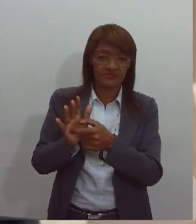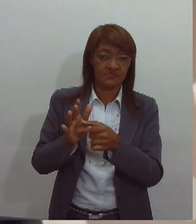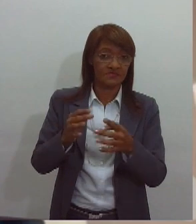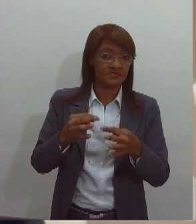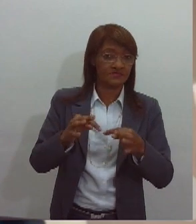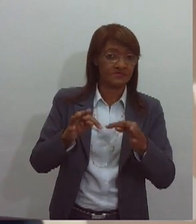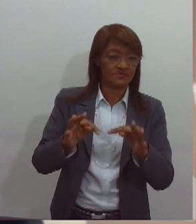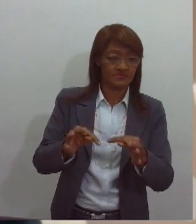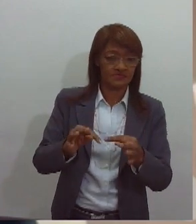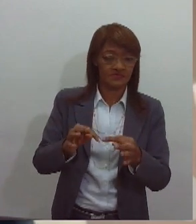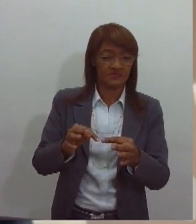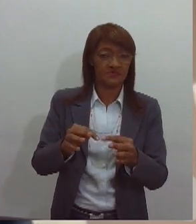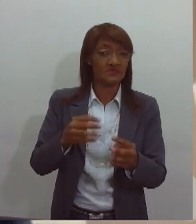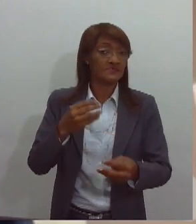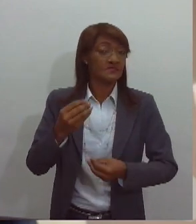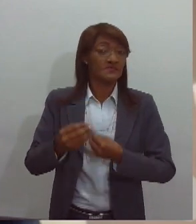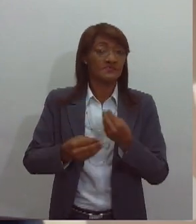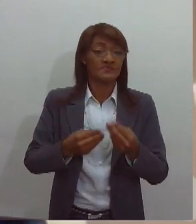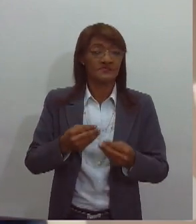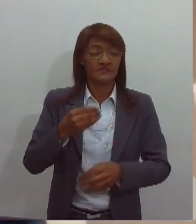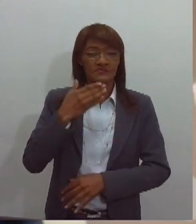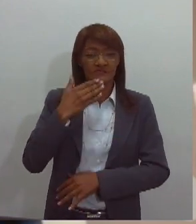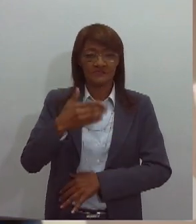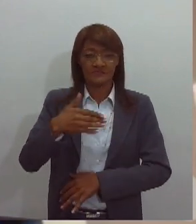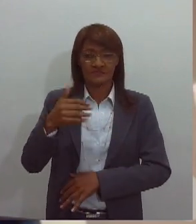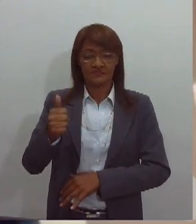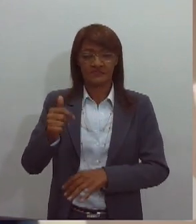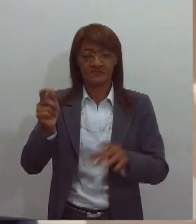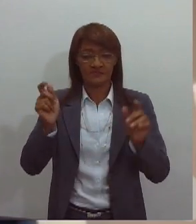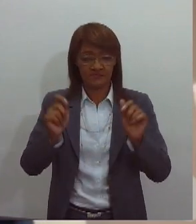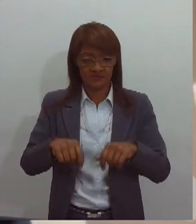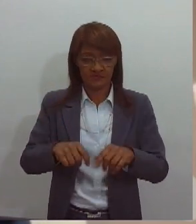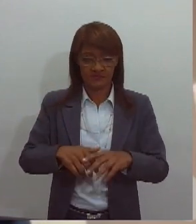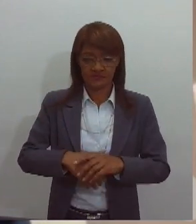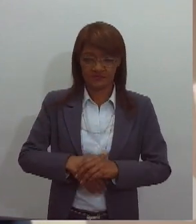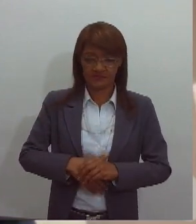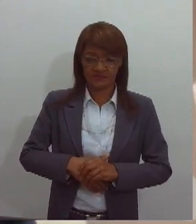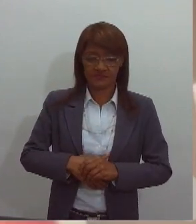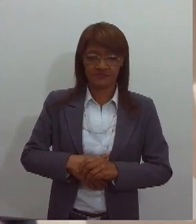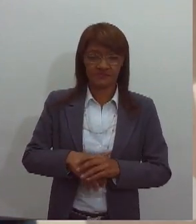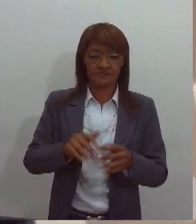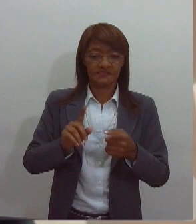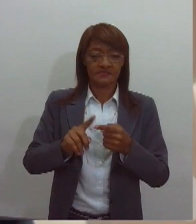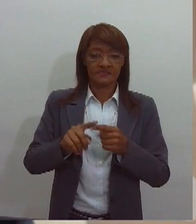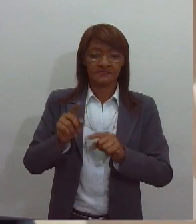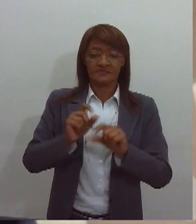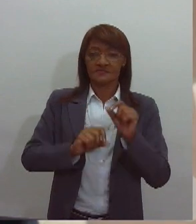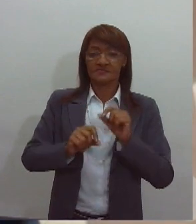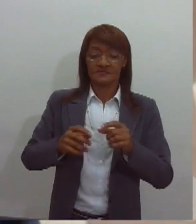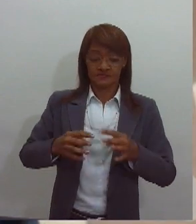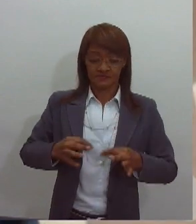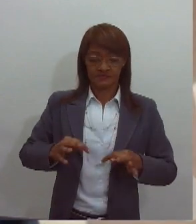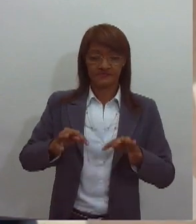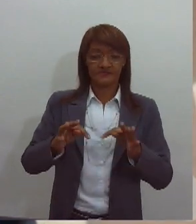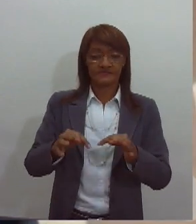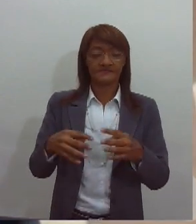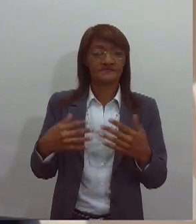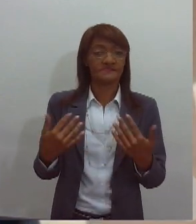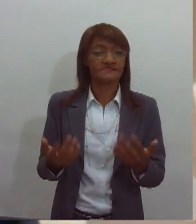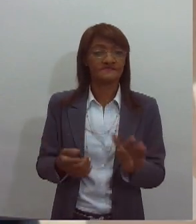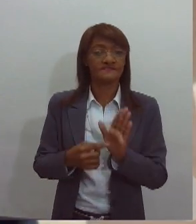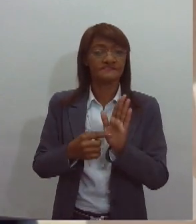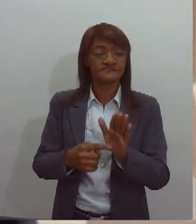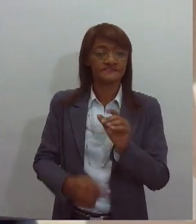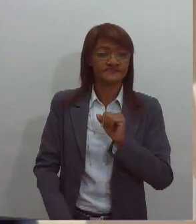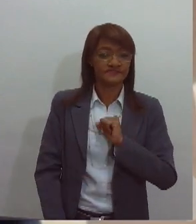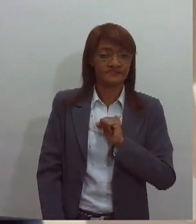trazer melhoria. Tecnologia por tecnologia vira fetiche. A gente precisa trazer tecnologia e, através dela, você trazer melhoria